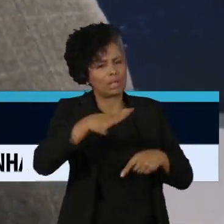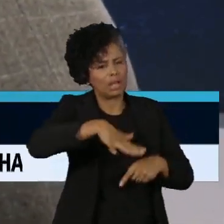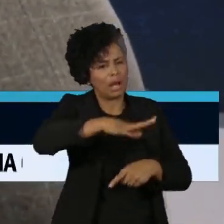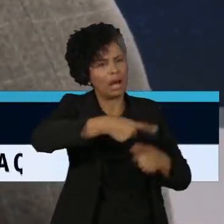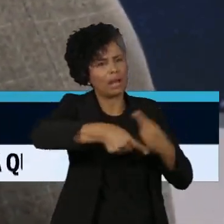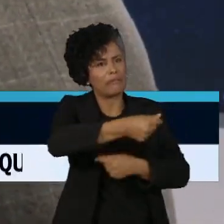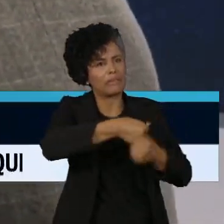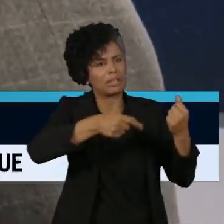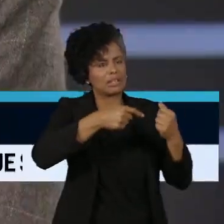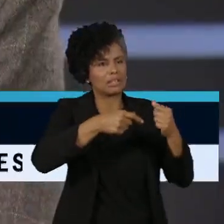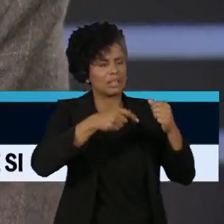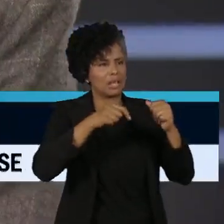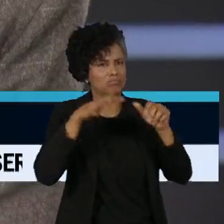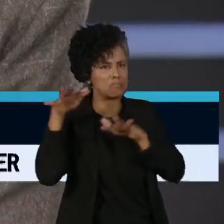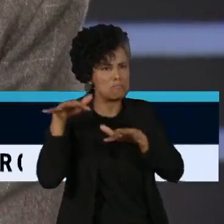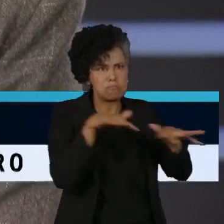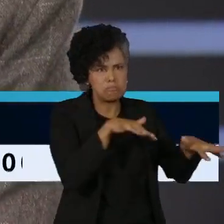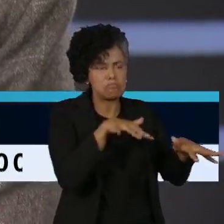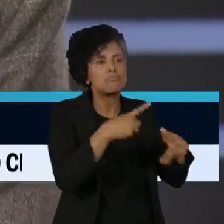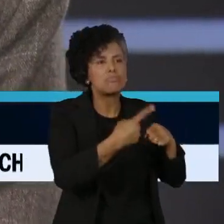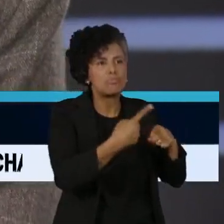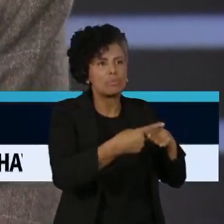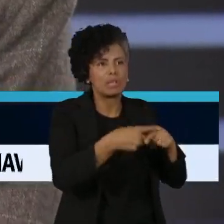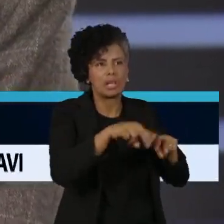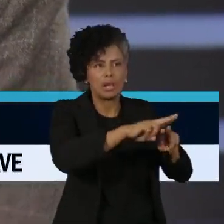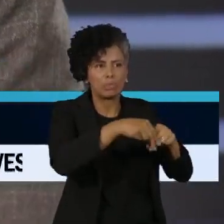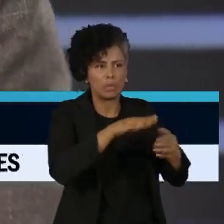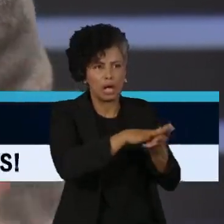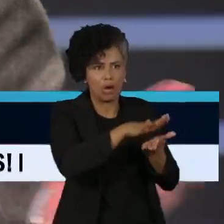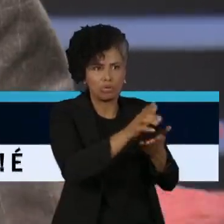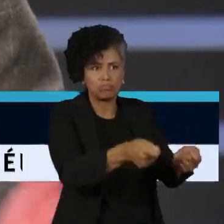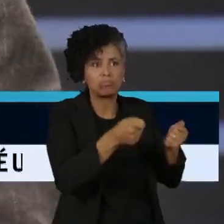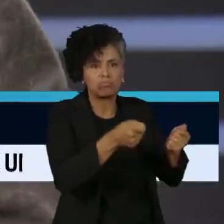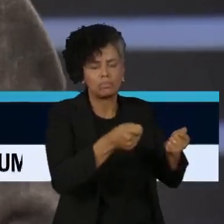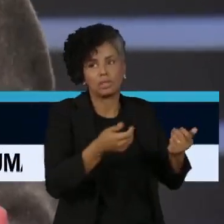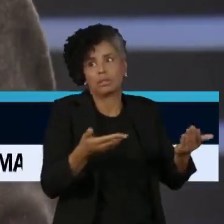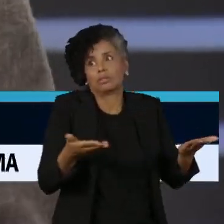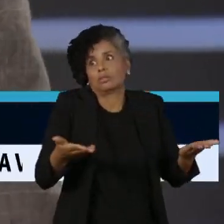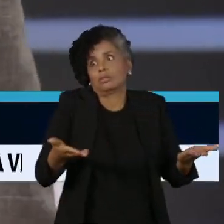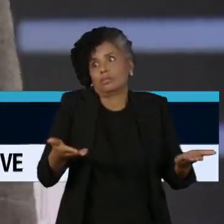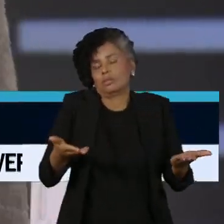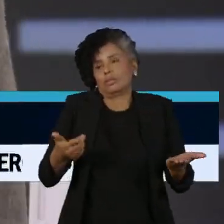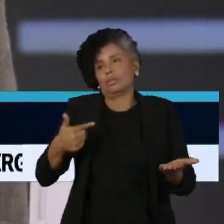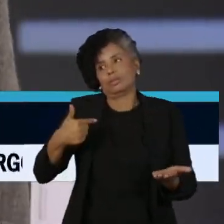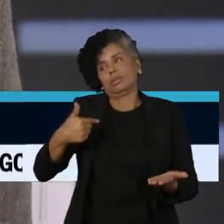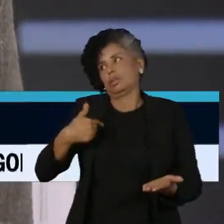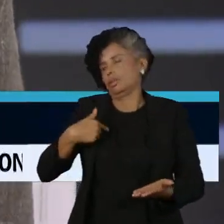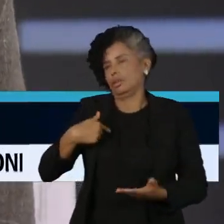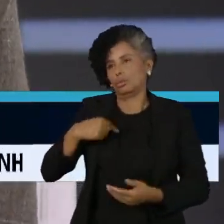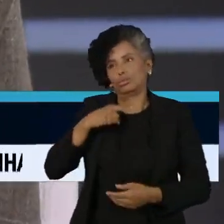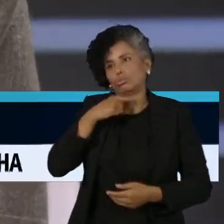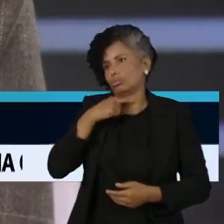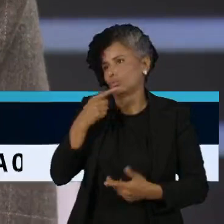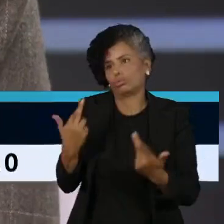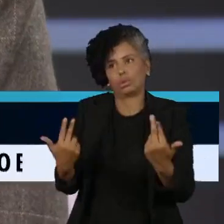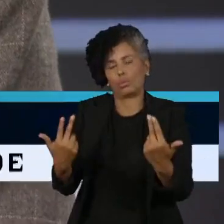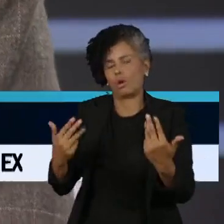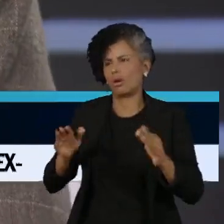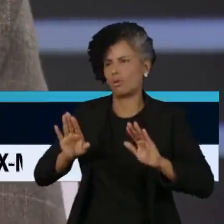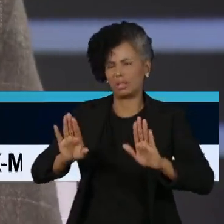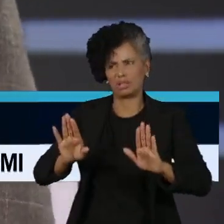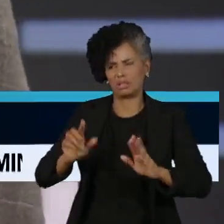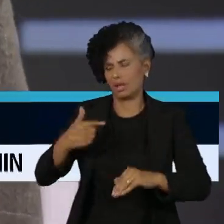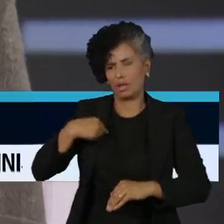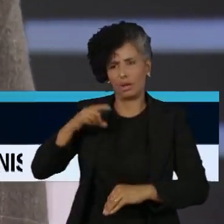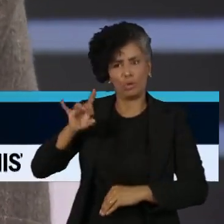ao novo arcabouço? Eu me pergunto, Karen, porque, assim, eu sou economista, não sou exatamente um operador, mas, assim, esse